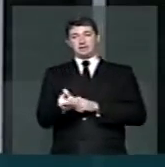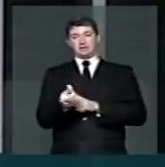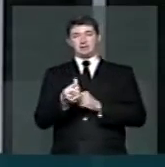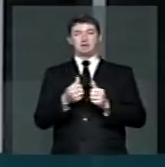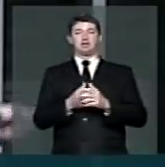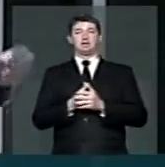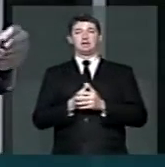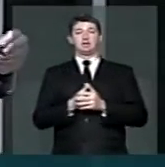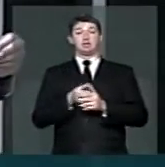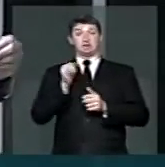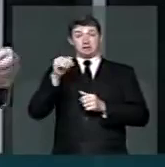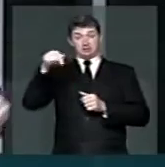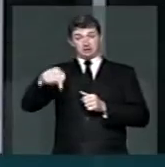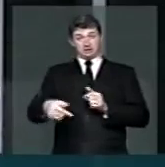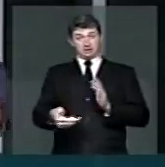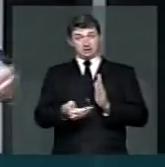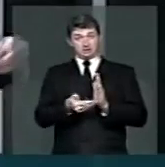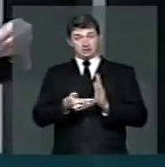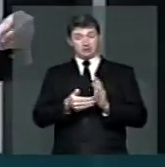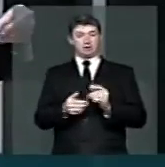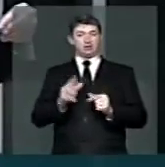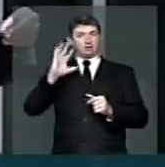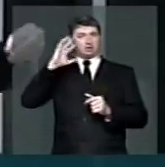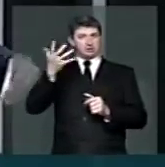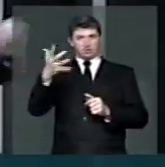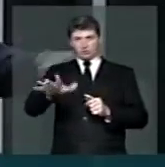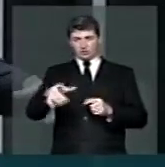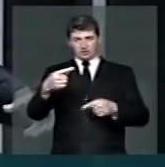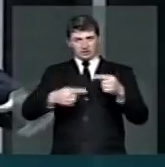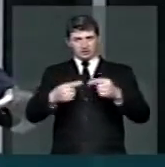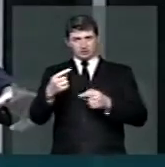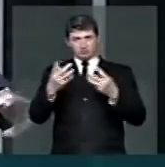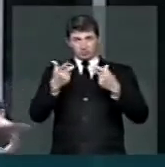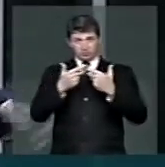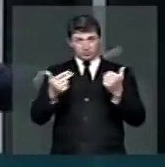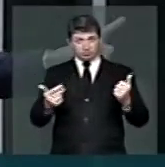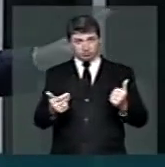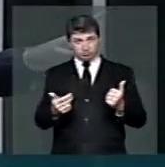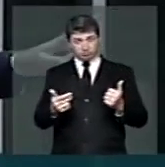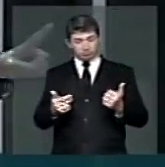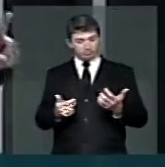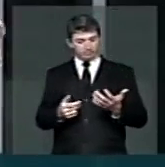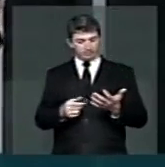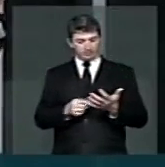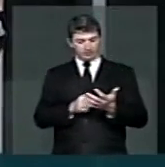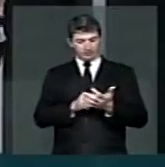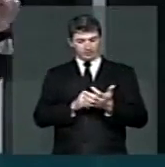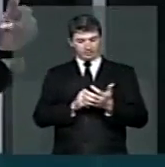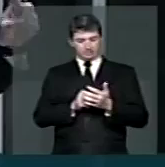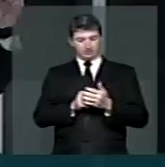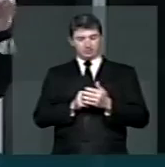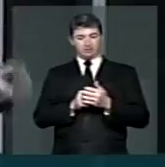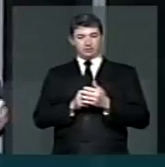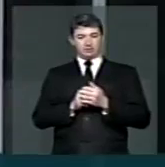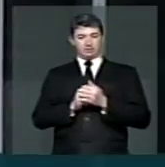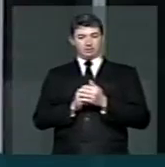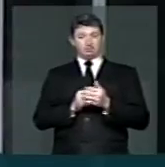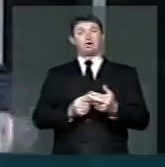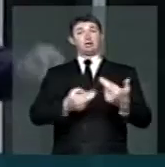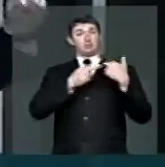idade. Se esse parlamento não quer decidir sobre uma matéria tão importante, que nós não deveríamos abrir mão dessa prerrogativa que é